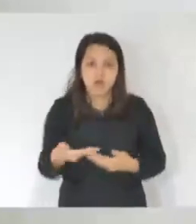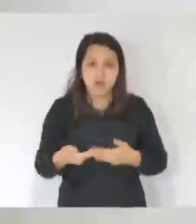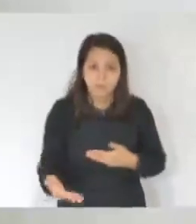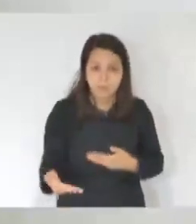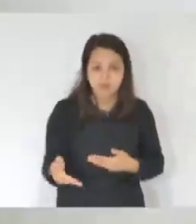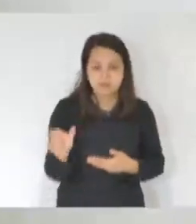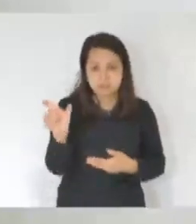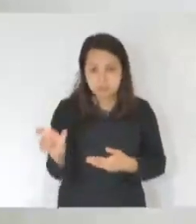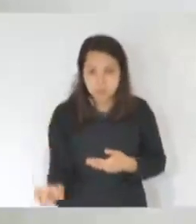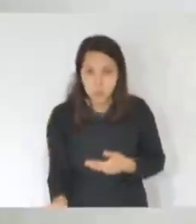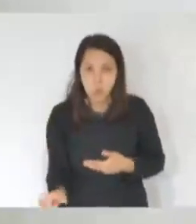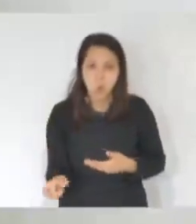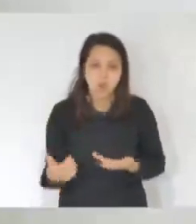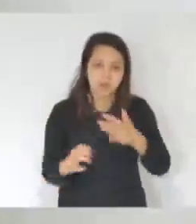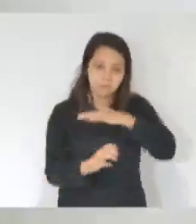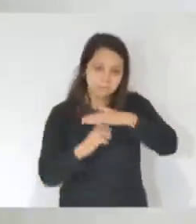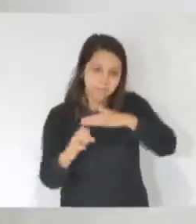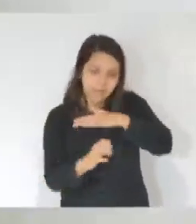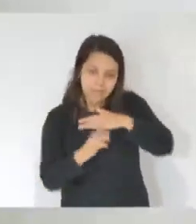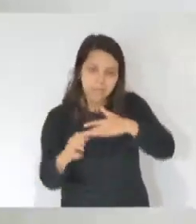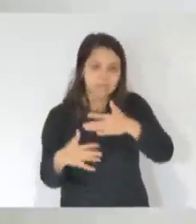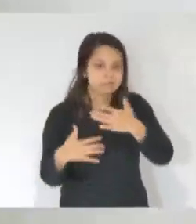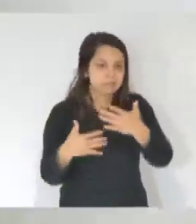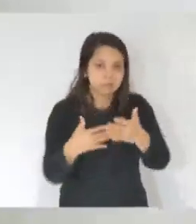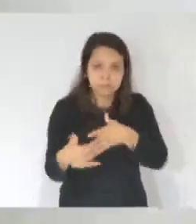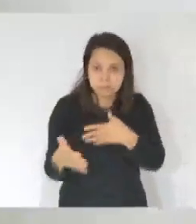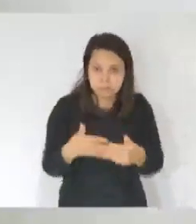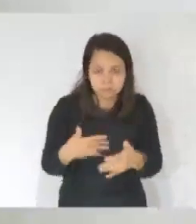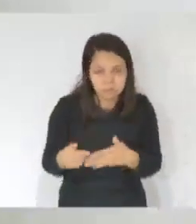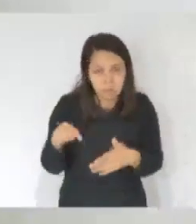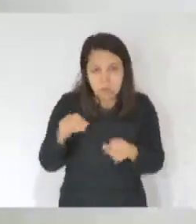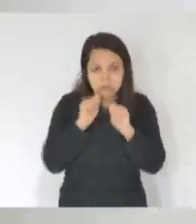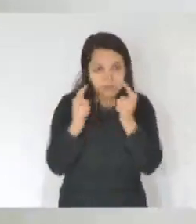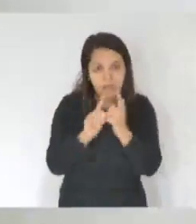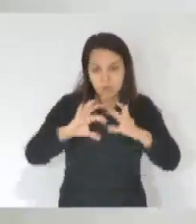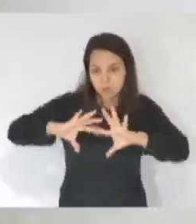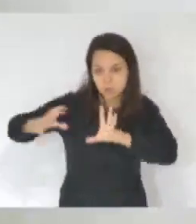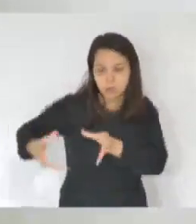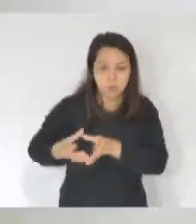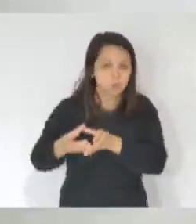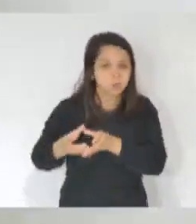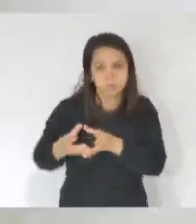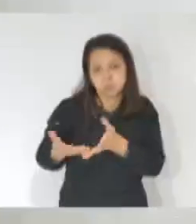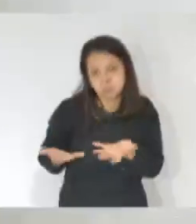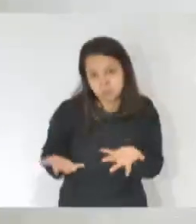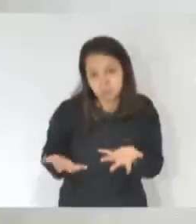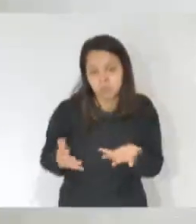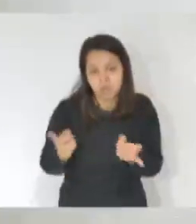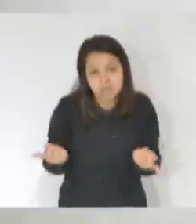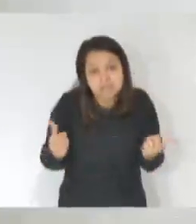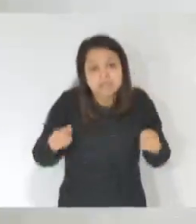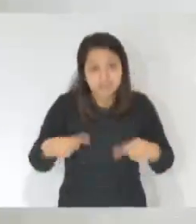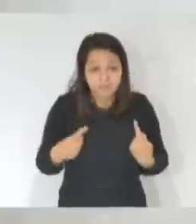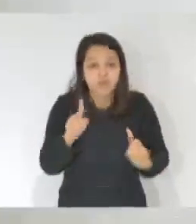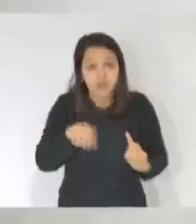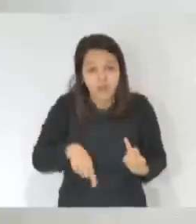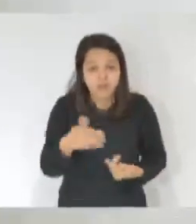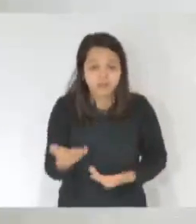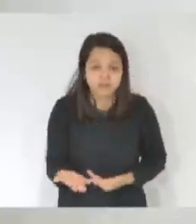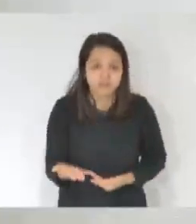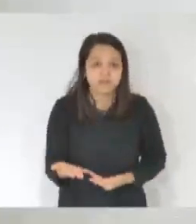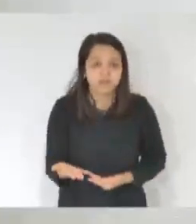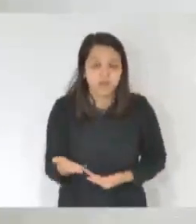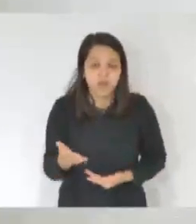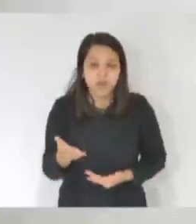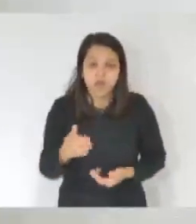seja pessoa jurídica, seja como a própria casa, e aí o nosso desafio é justamente esse, torne-se signatário.